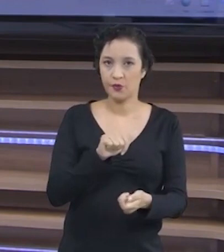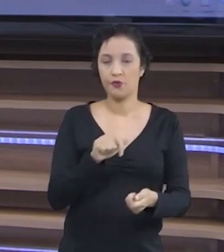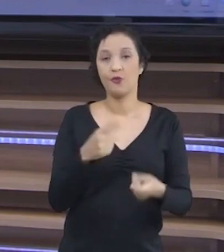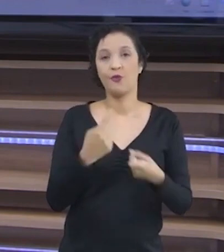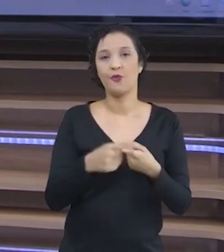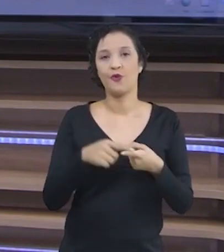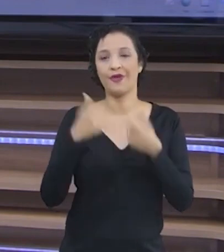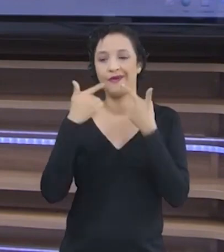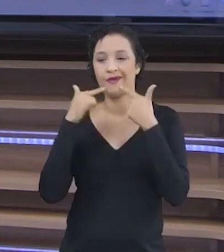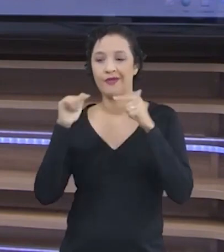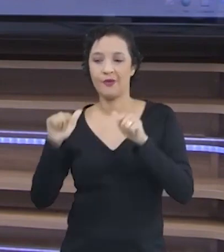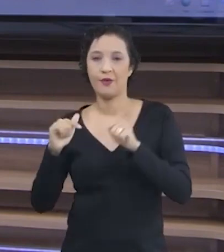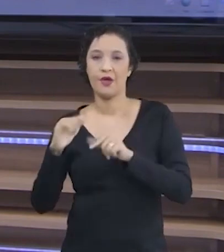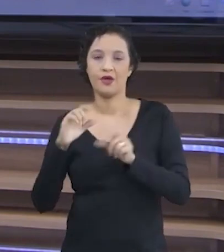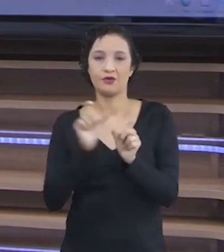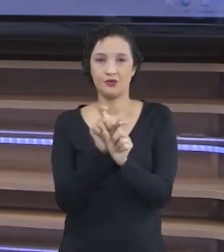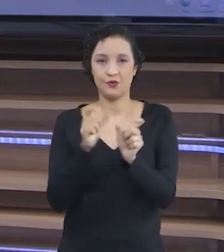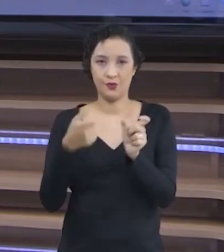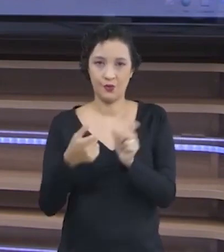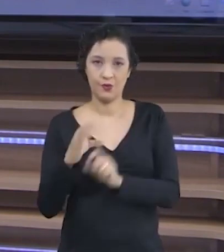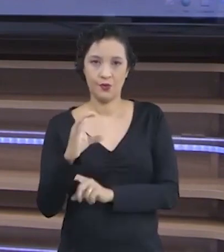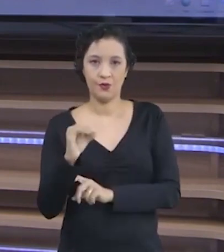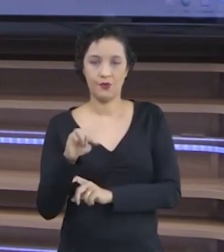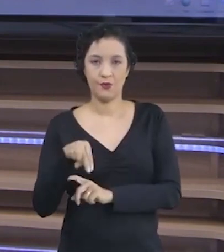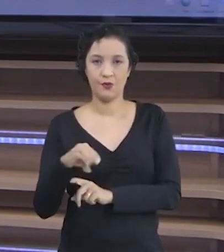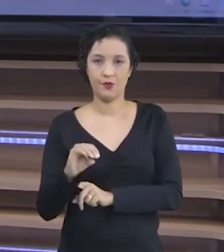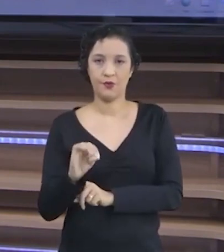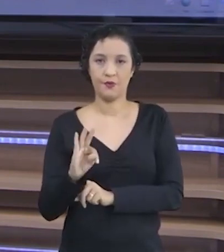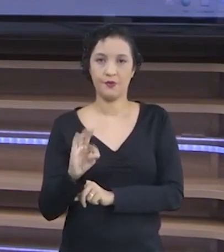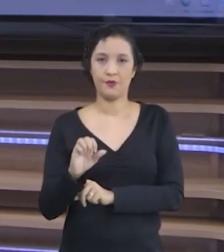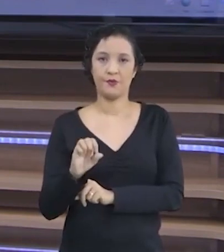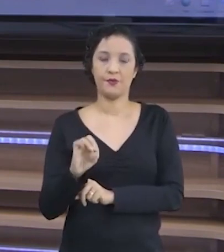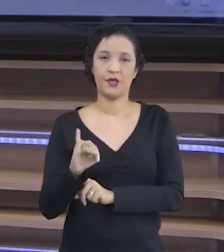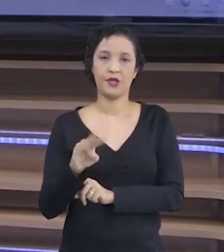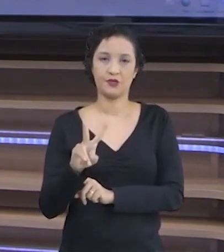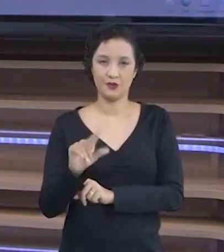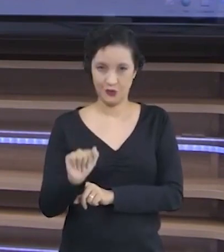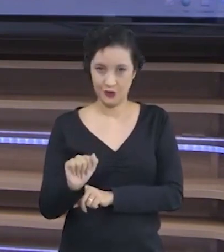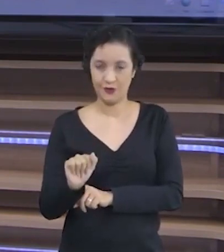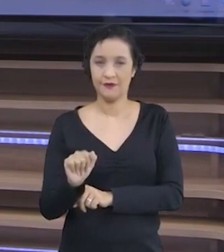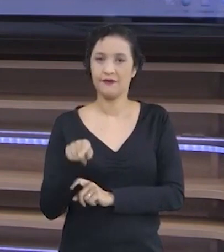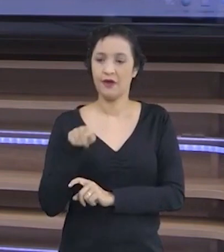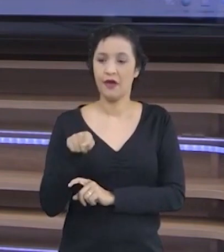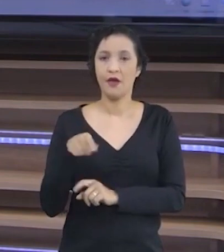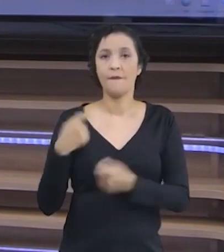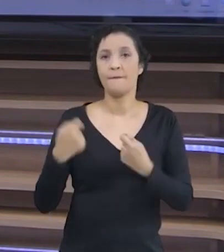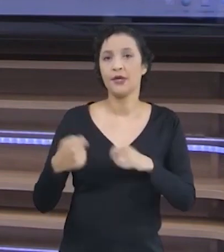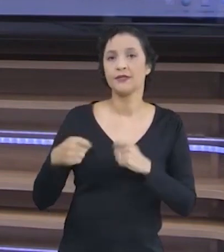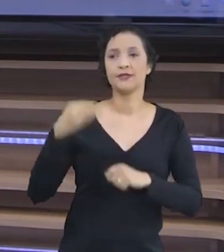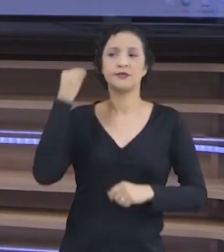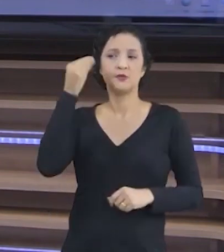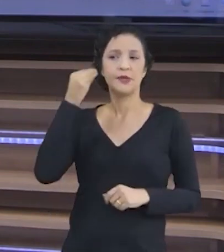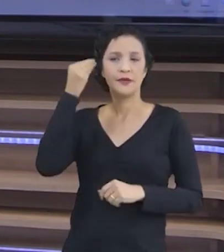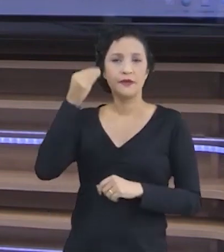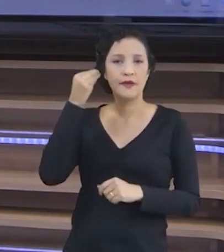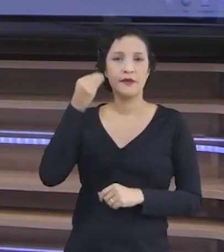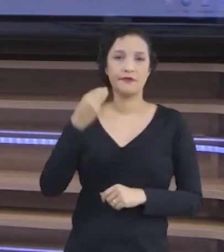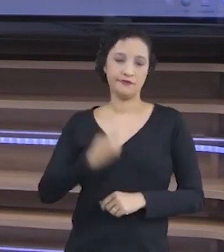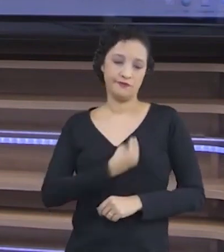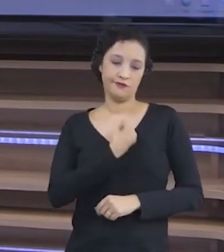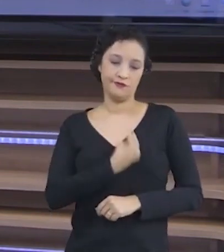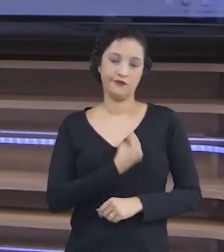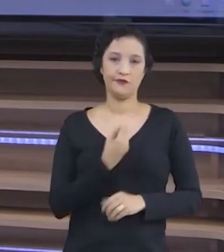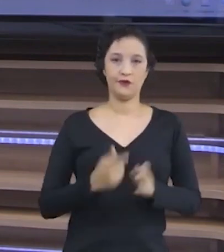conotativo, eu estou dizendo isso, eu estou dizendo que todas essas experiências eu vou levar para dentro do texto